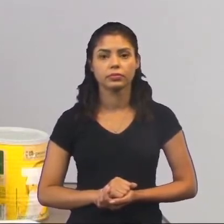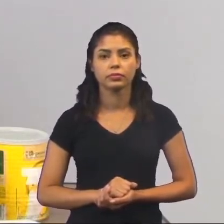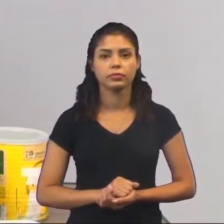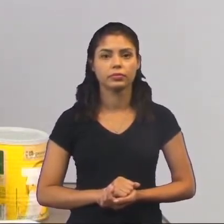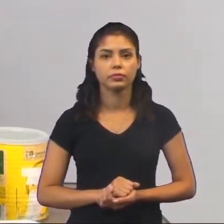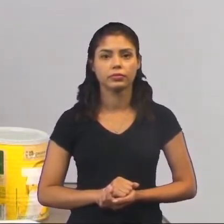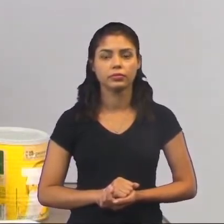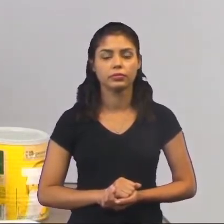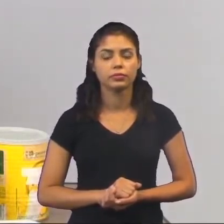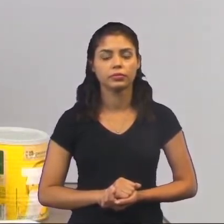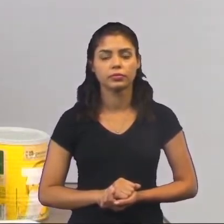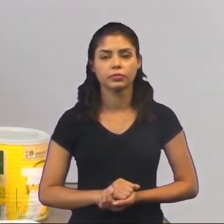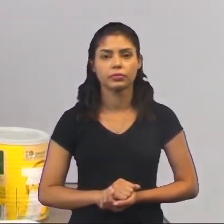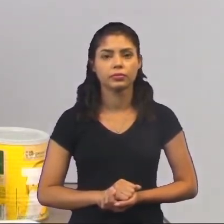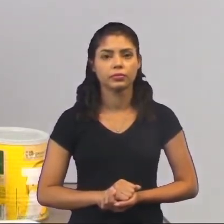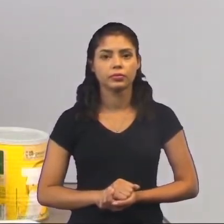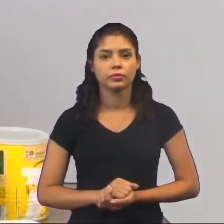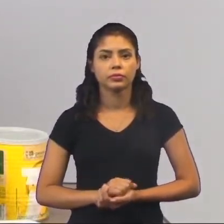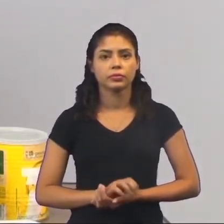Vamos mexer.